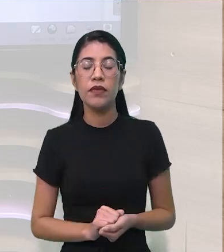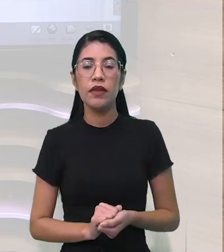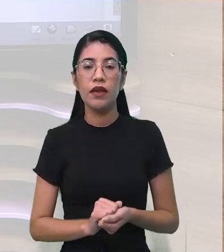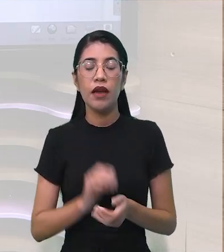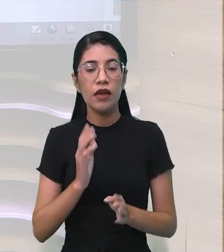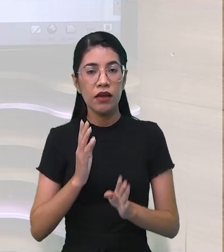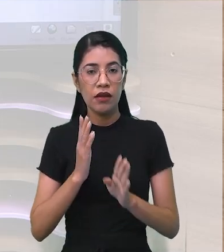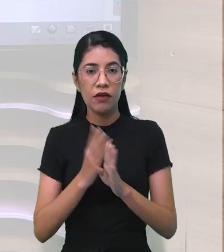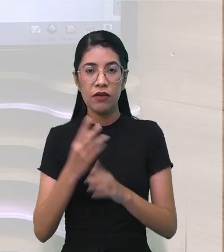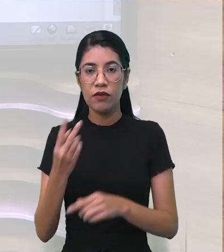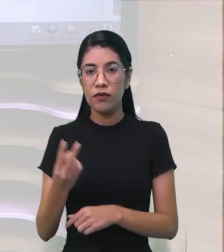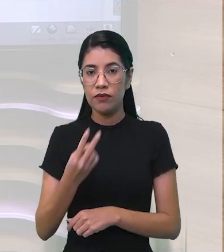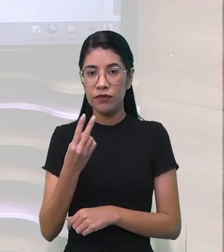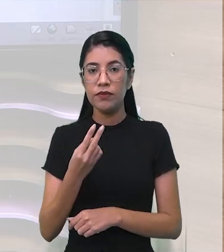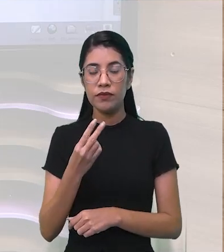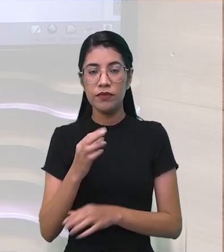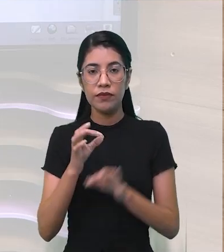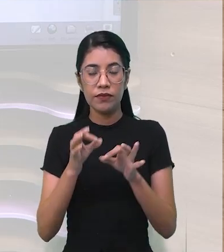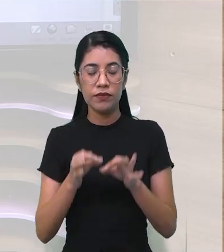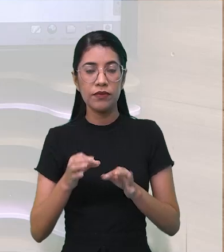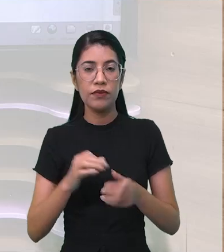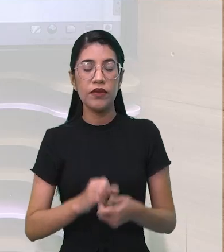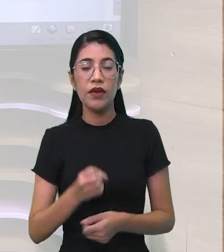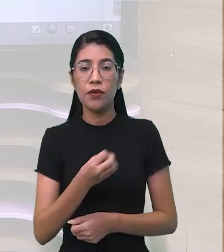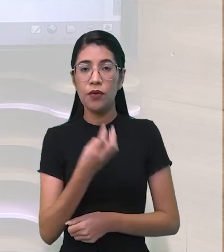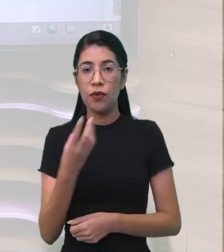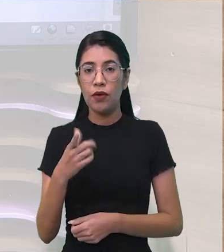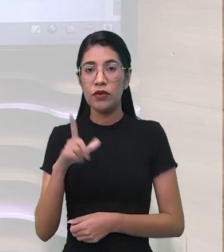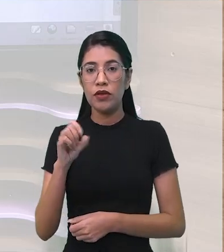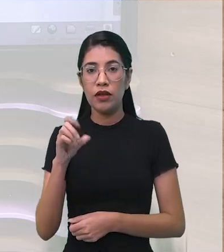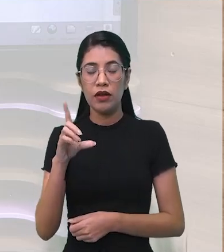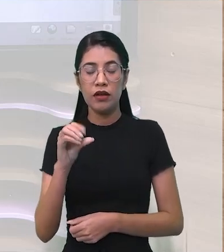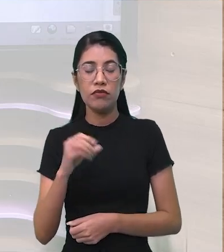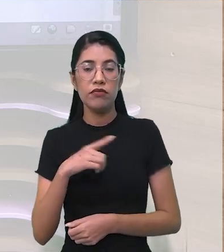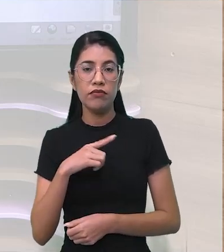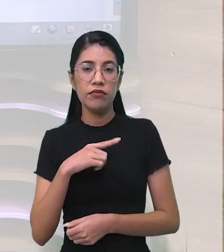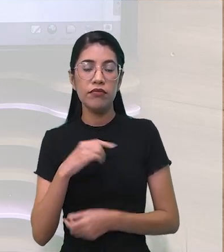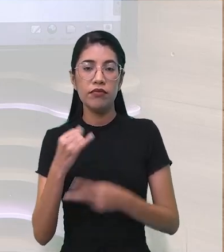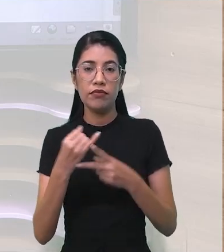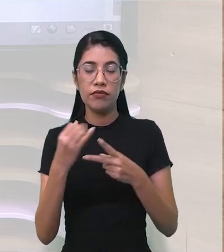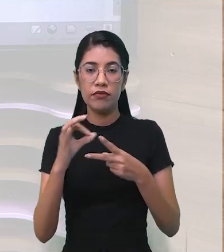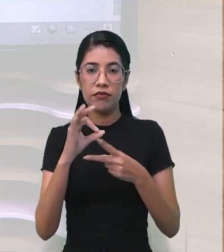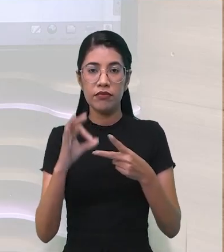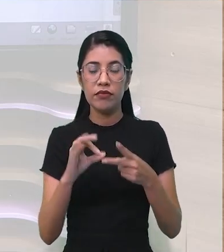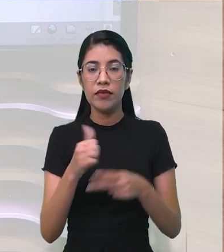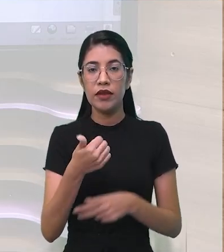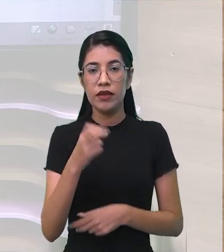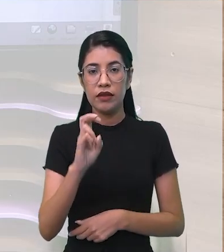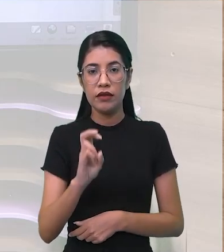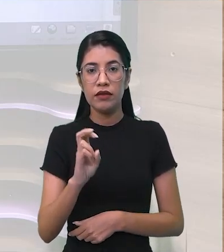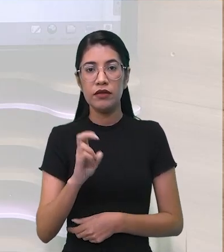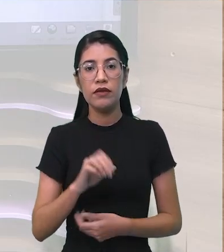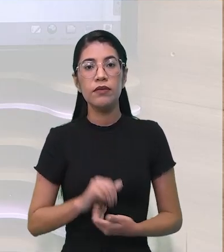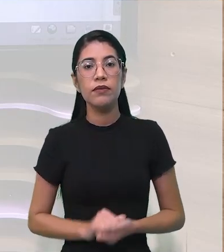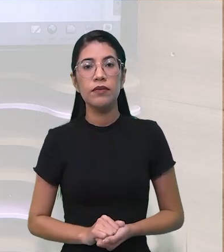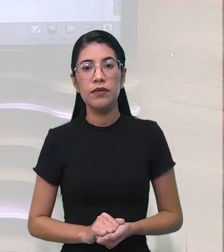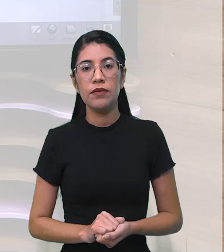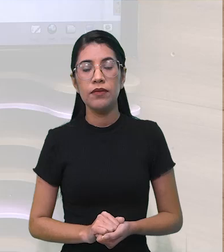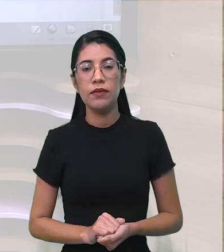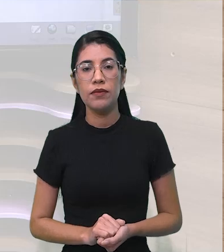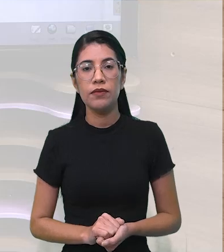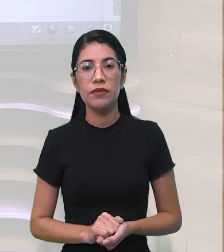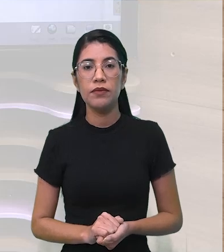você obtém, então, o resultado. Quantos lados esse polígono possui? Esse polígono possui 15 lados, tá